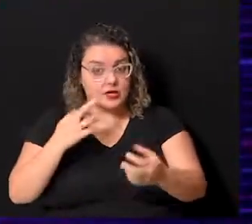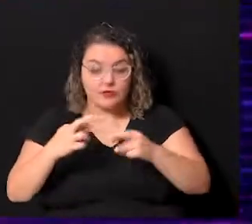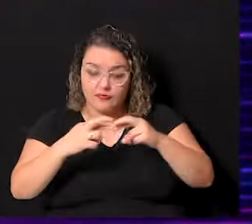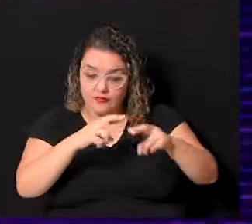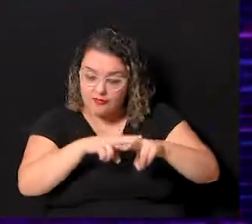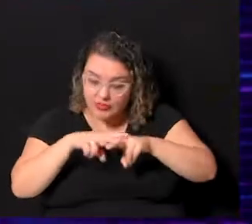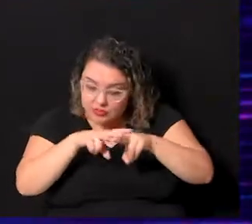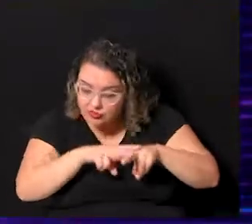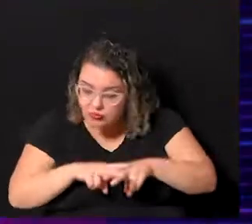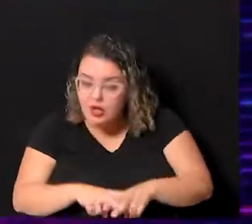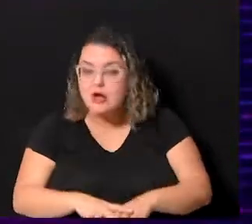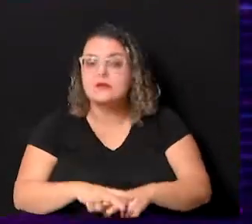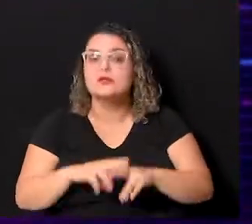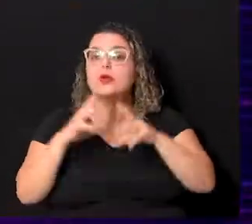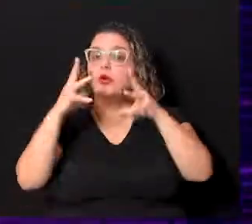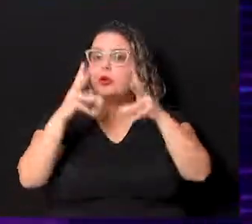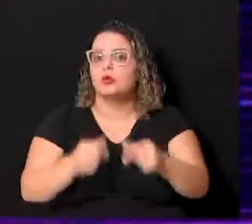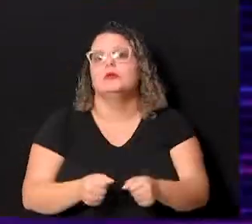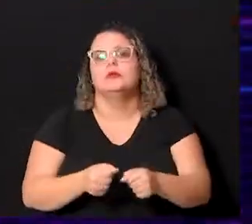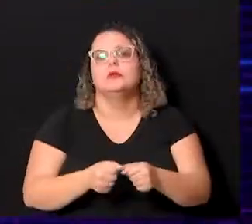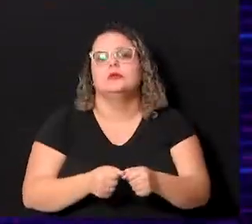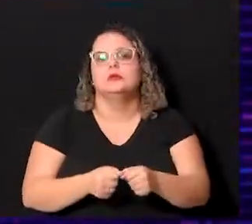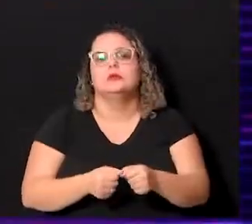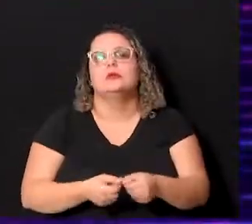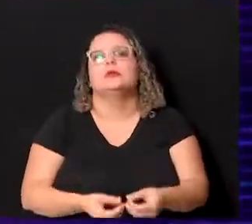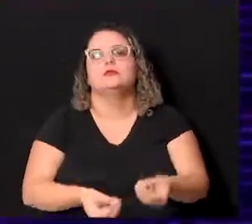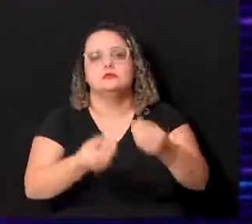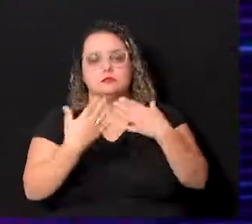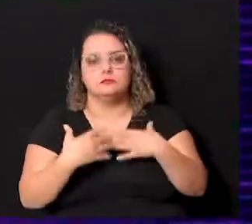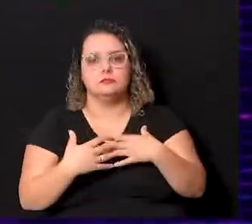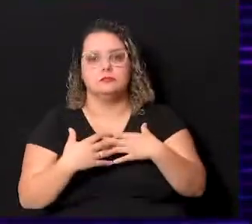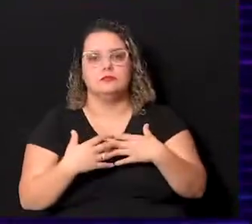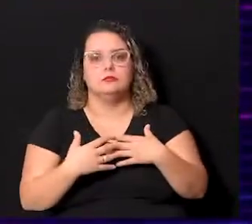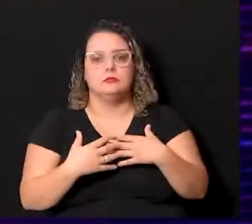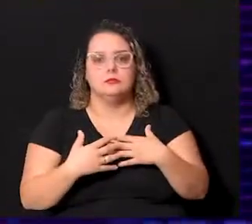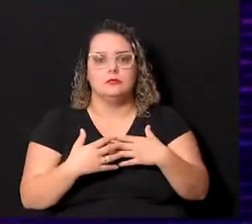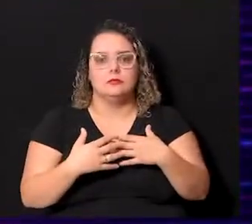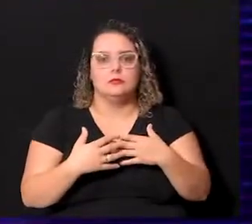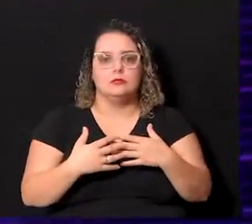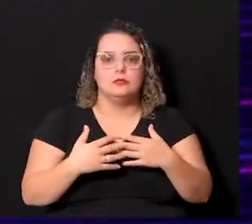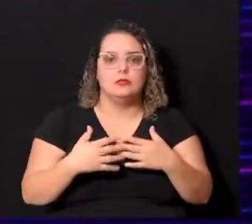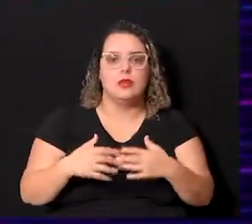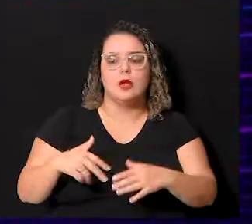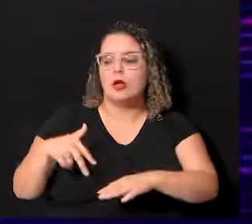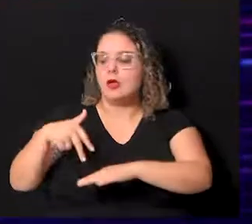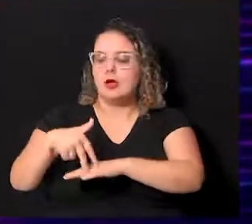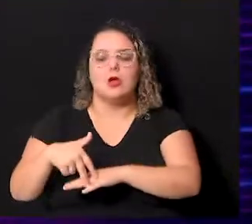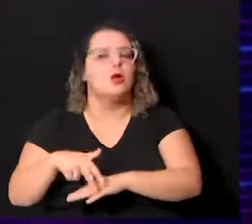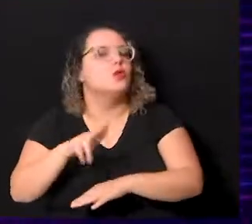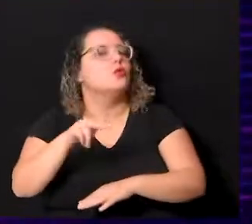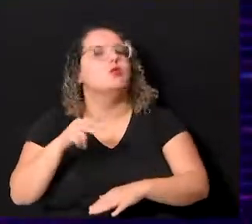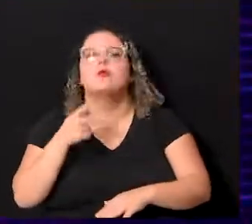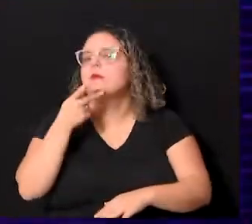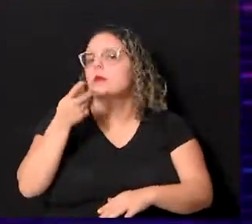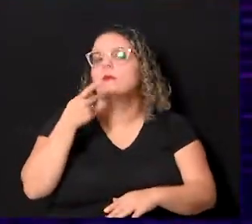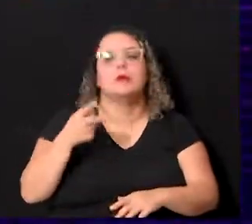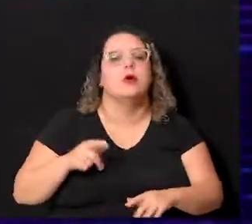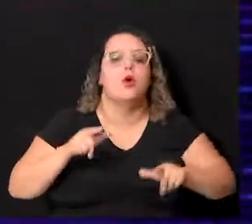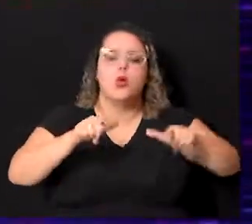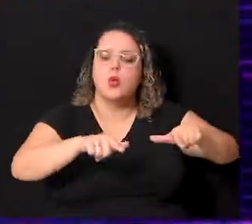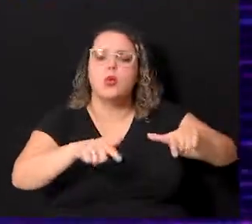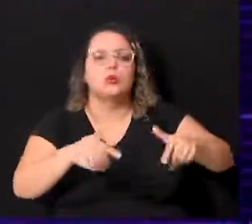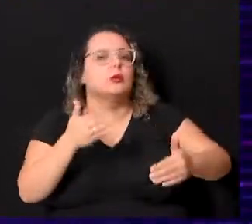uma revisão bem completa, bem, né, tal. E aí ela me retornou com tal personagem não diria isso de forma nenhuma, tal cena